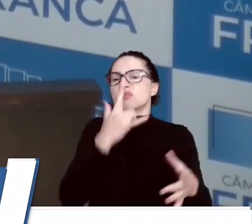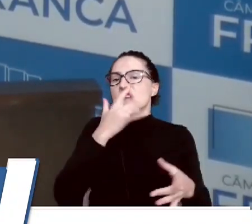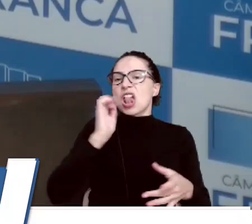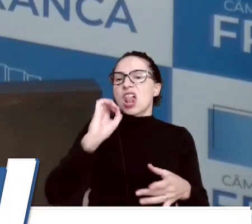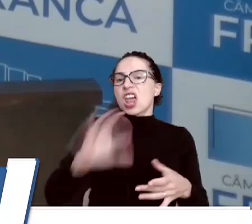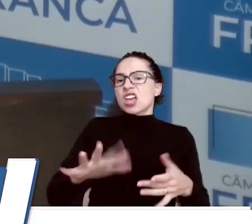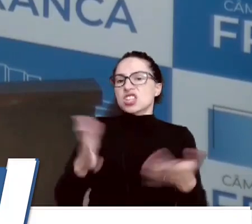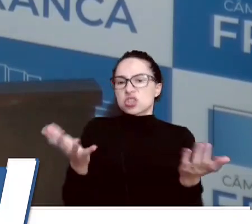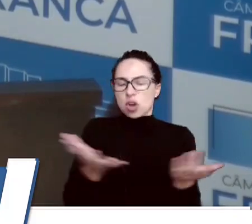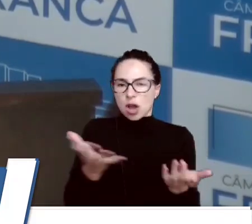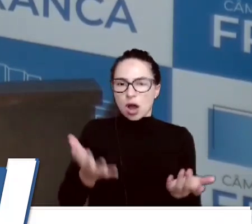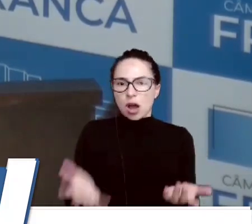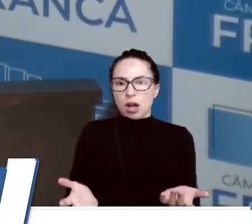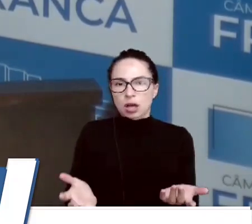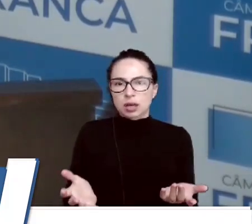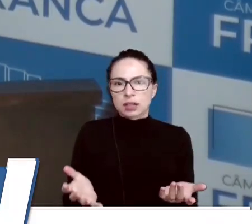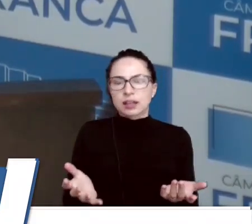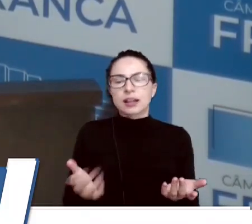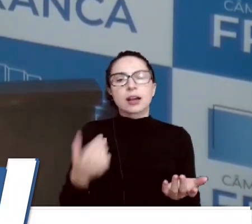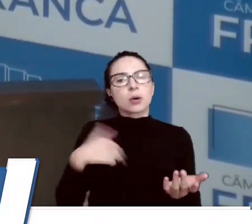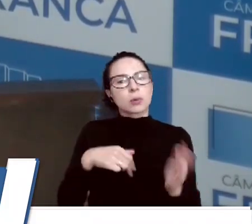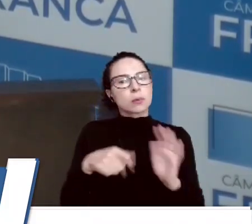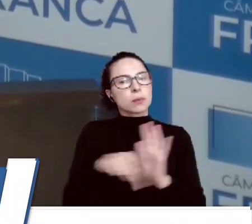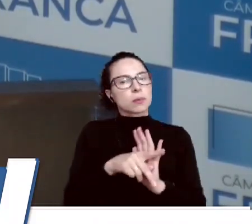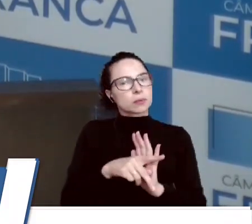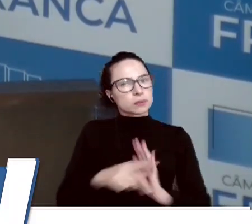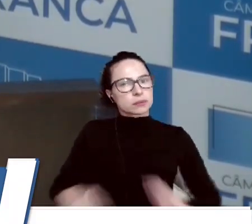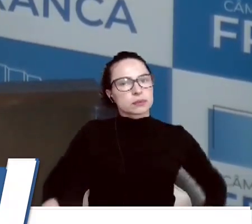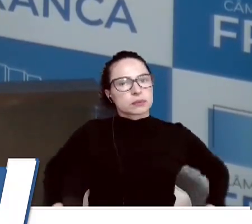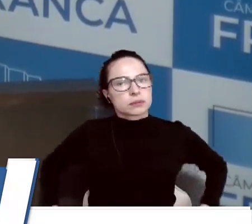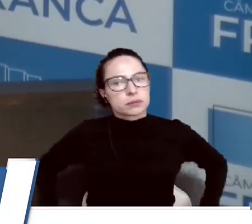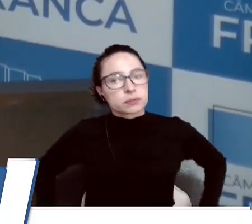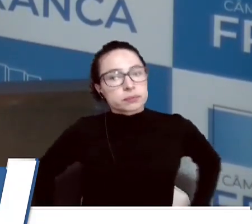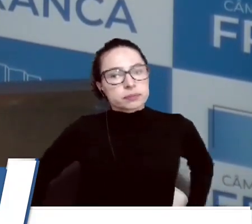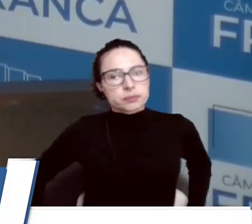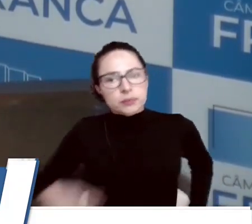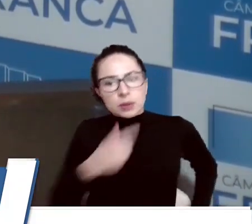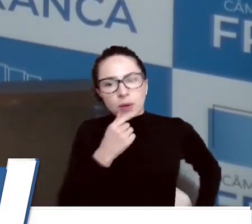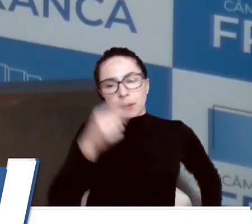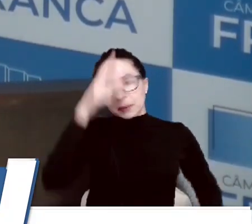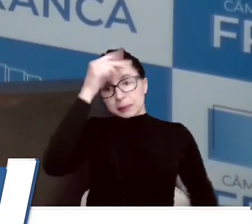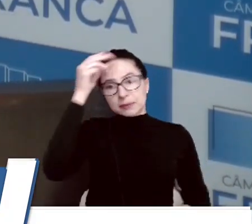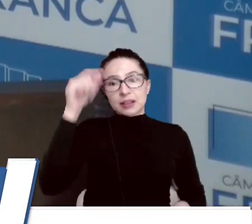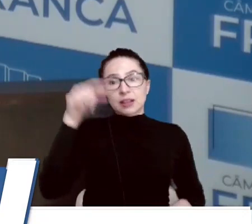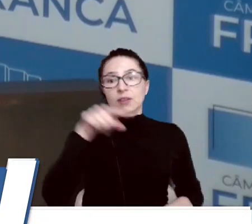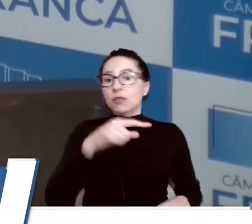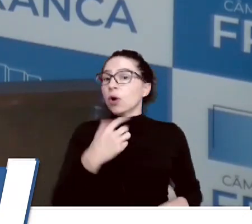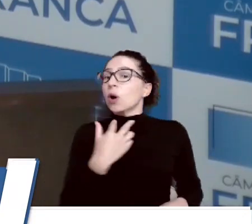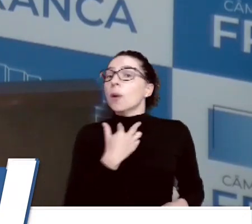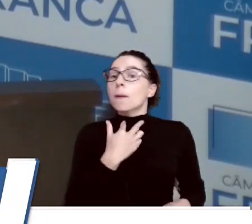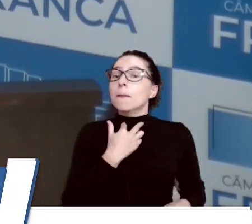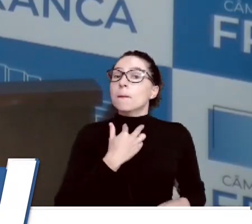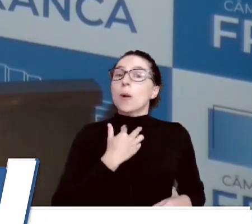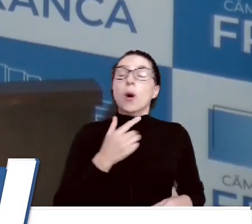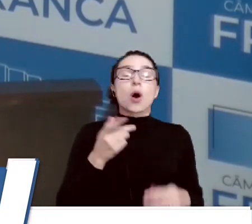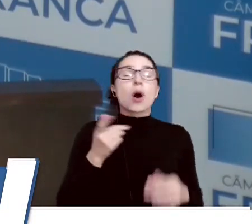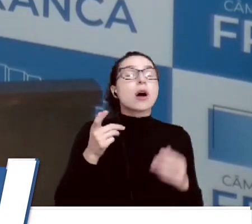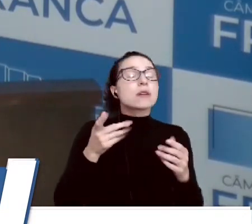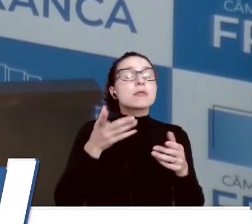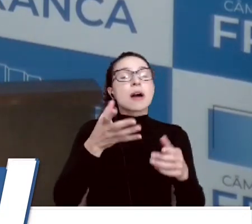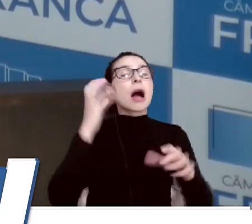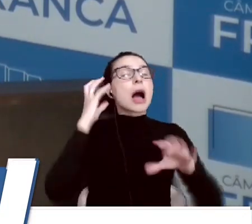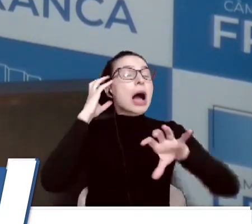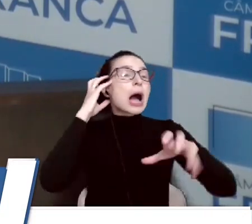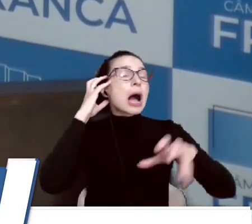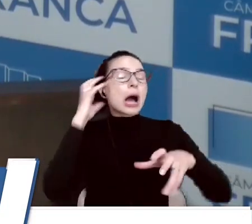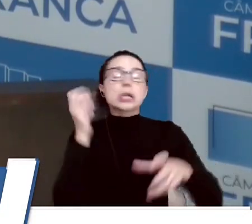momento desse, aquilo que é nosso. Prefeito, você não pode ir à rádio dar uma